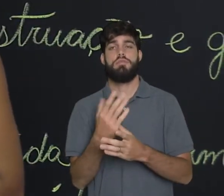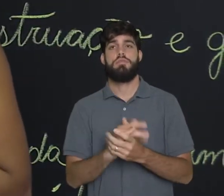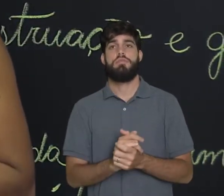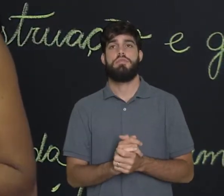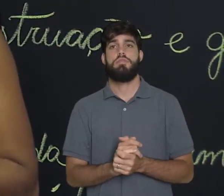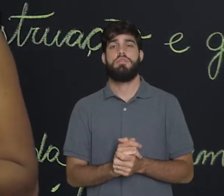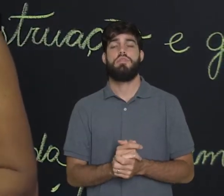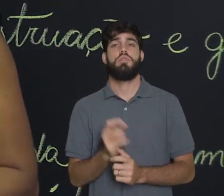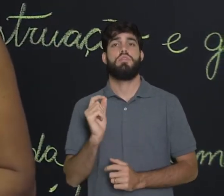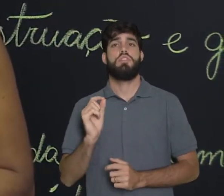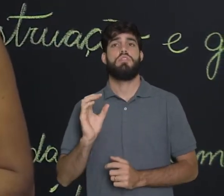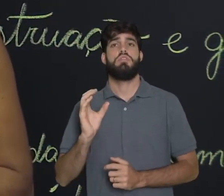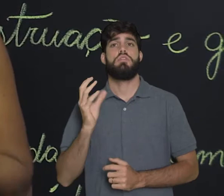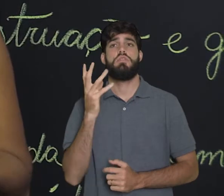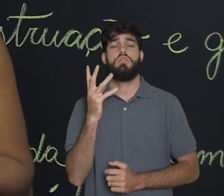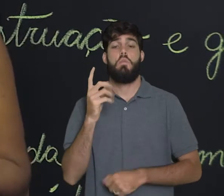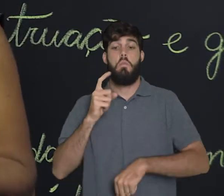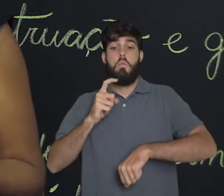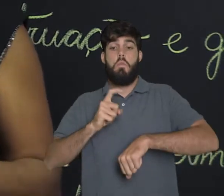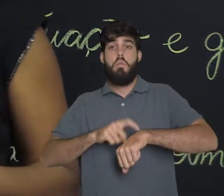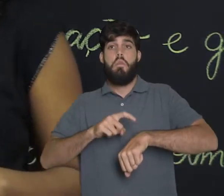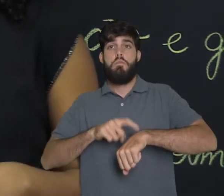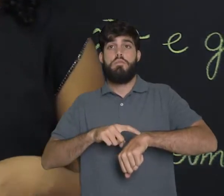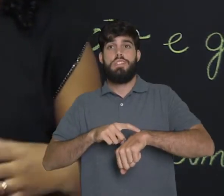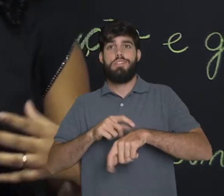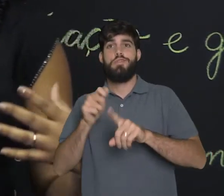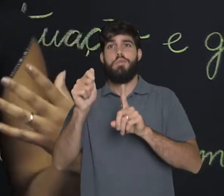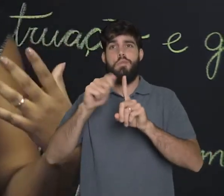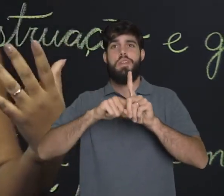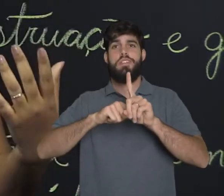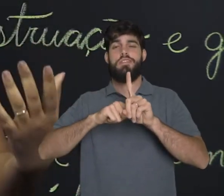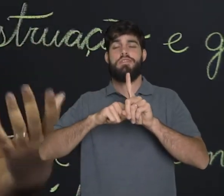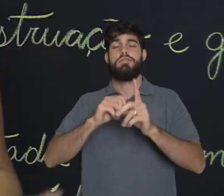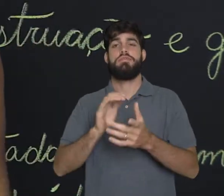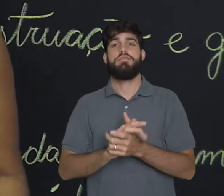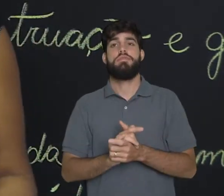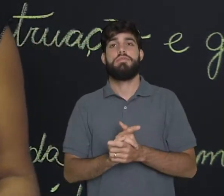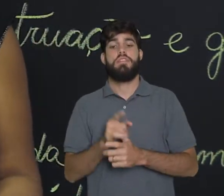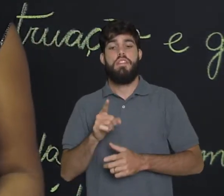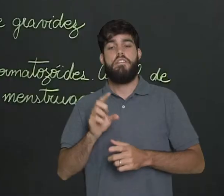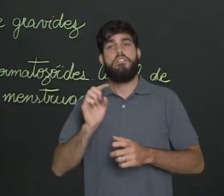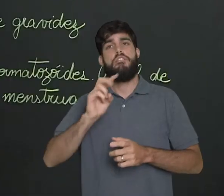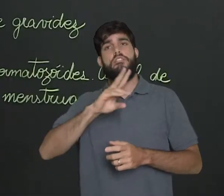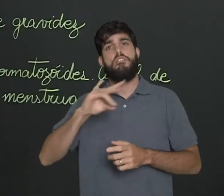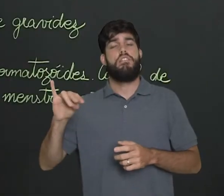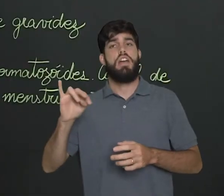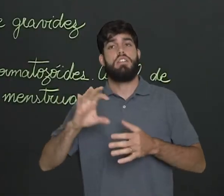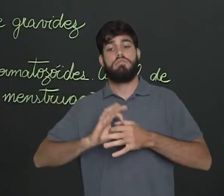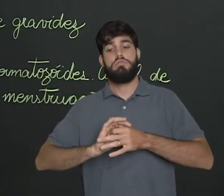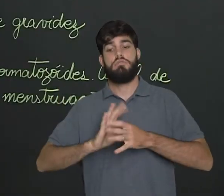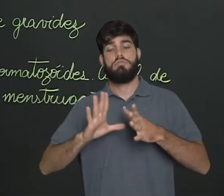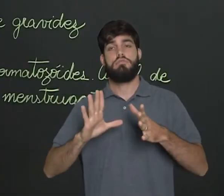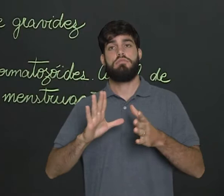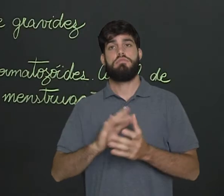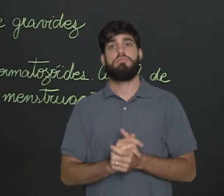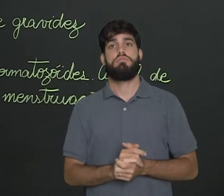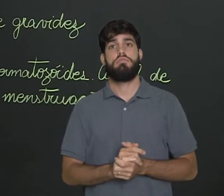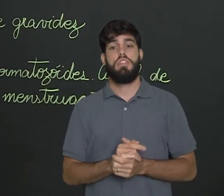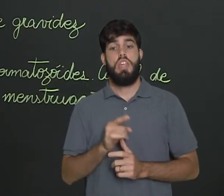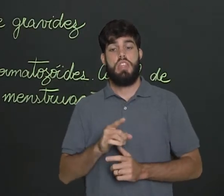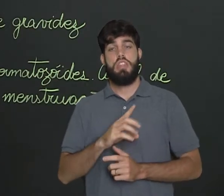ovários são produzidos esses ovócitos. E aí, num dado momento do mês, eles vão ser